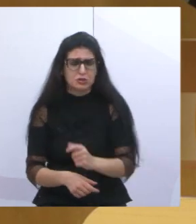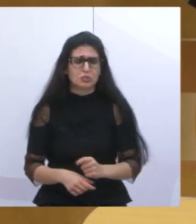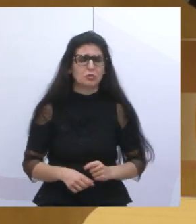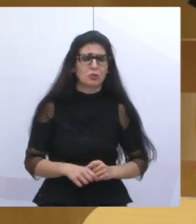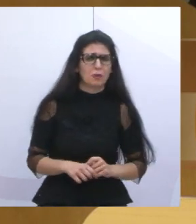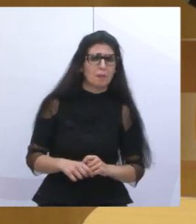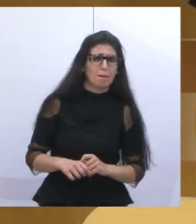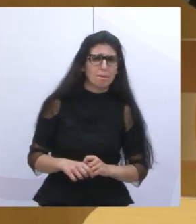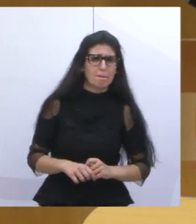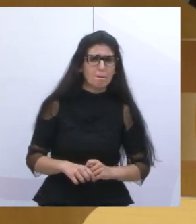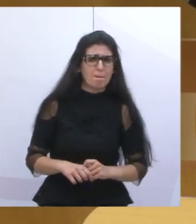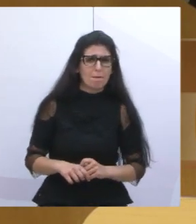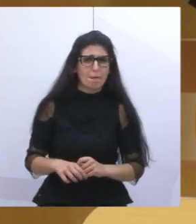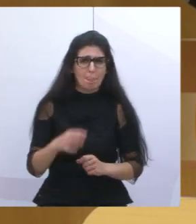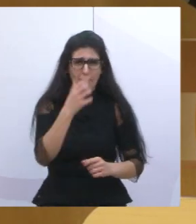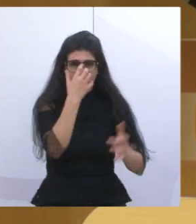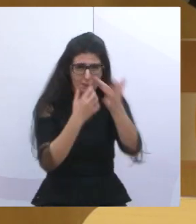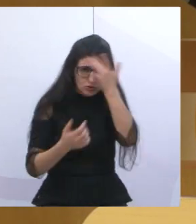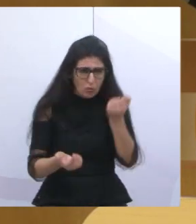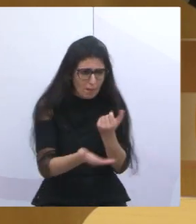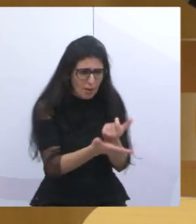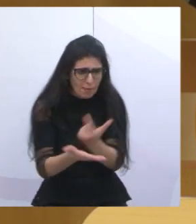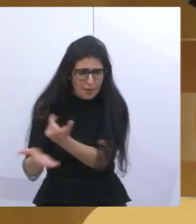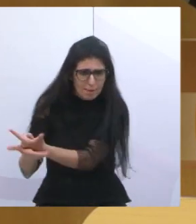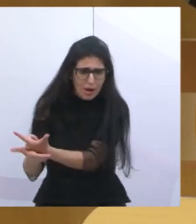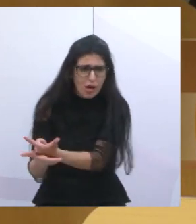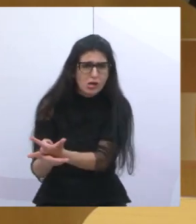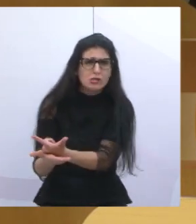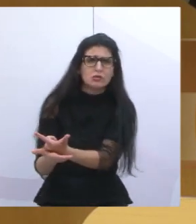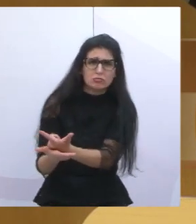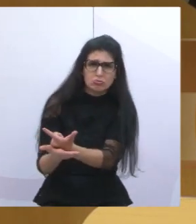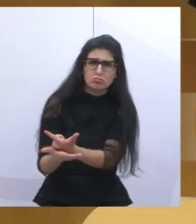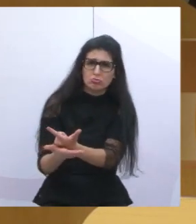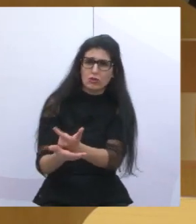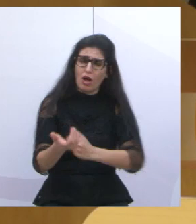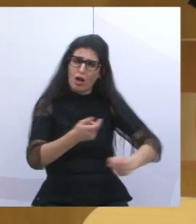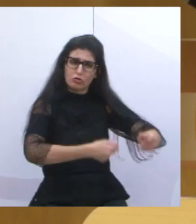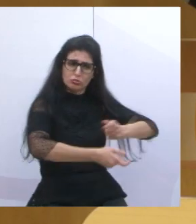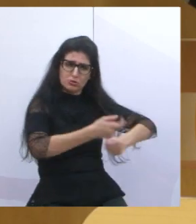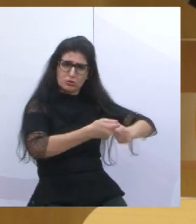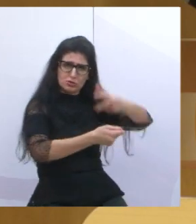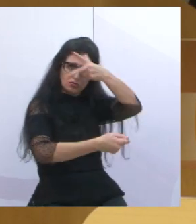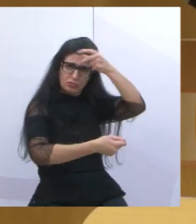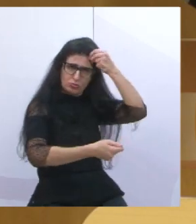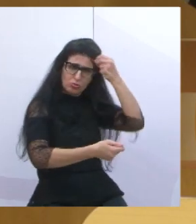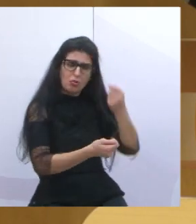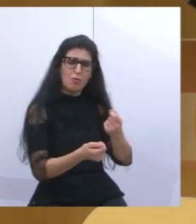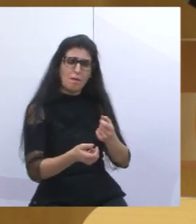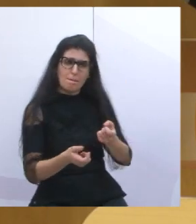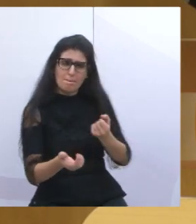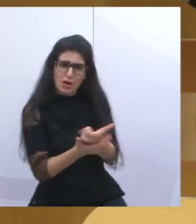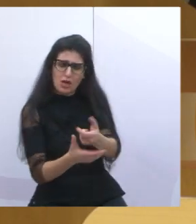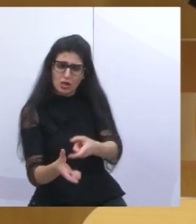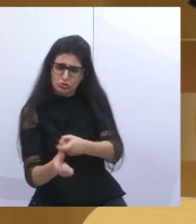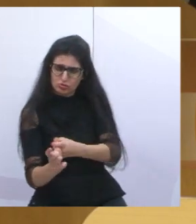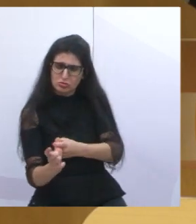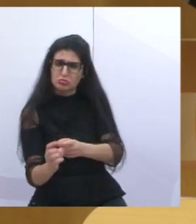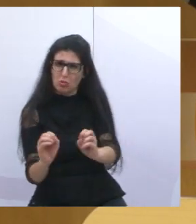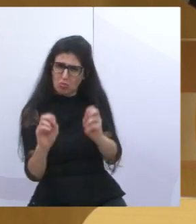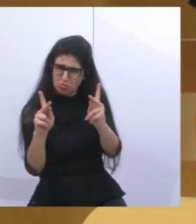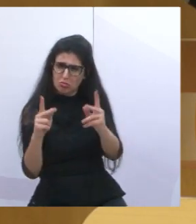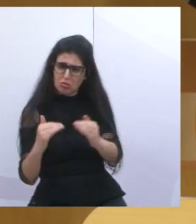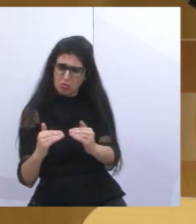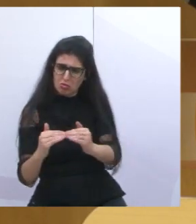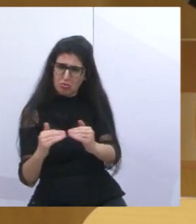manter-se adimplentes junto à administração municipal. Hoje, da forma como está, a